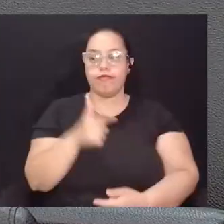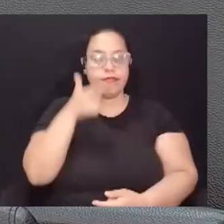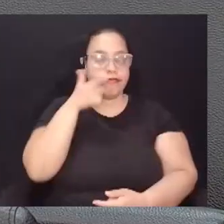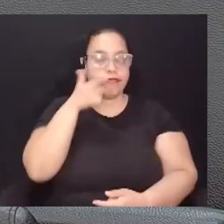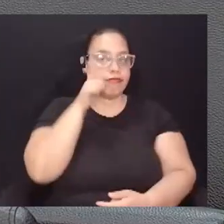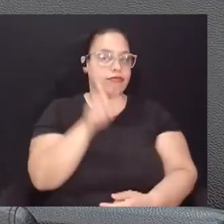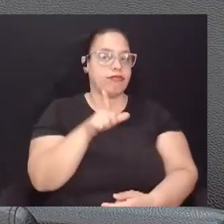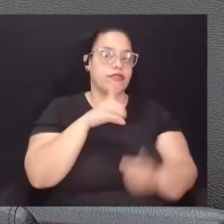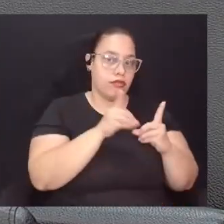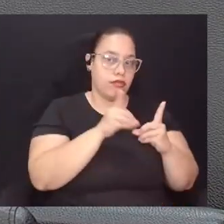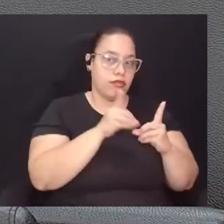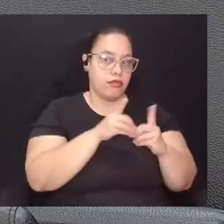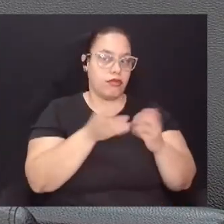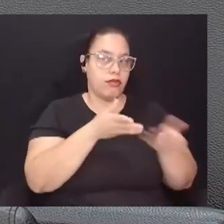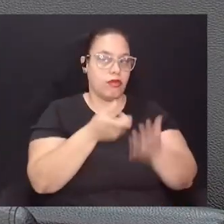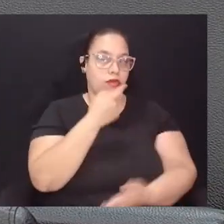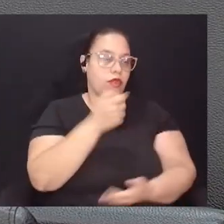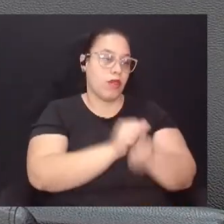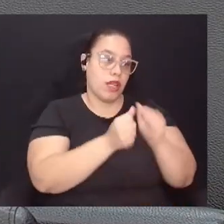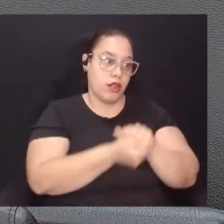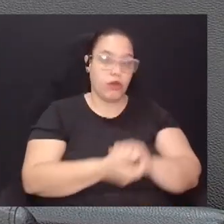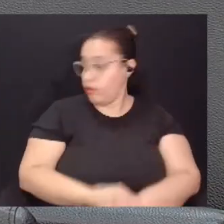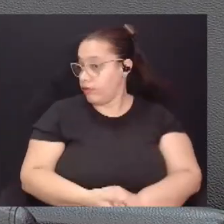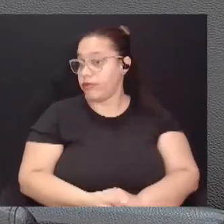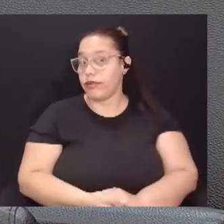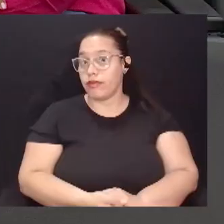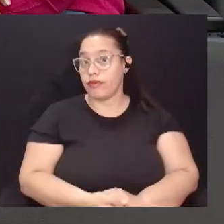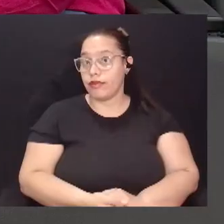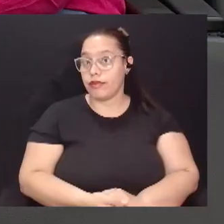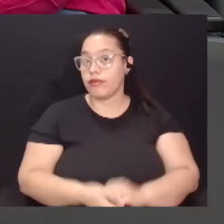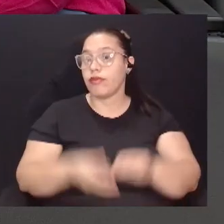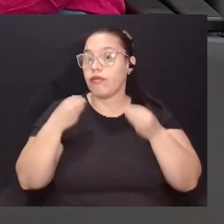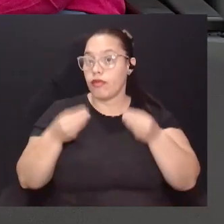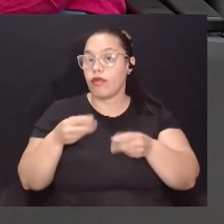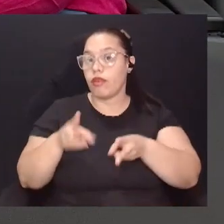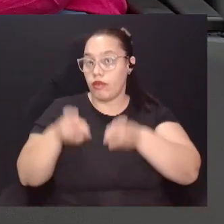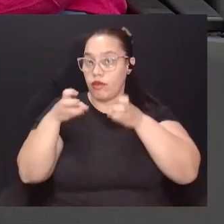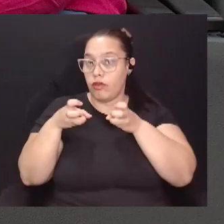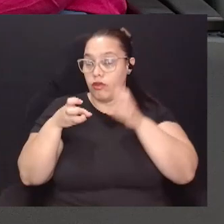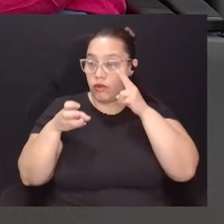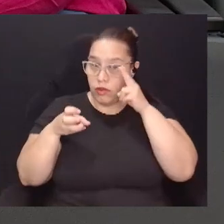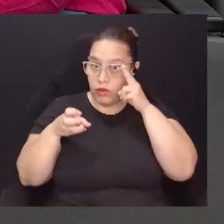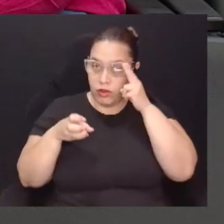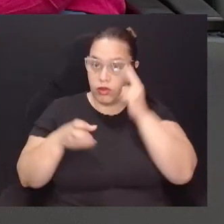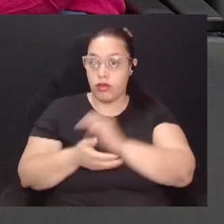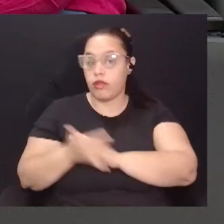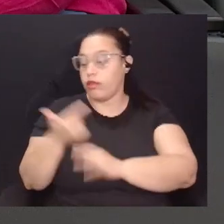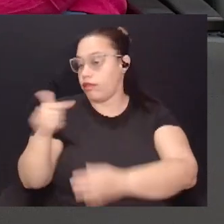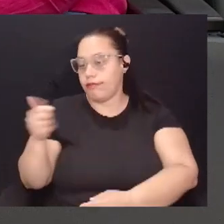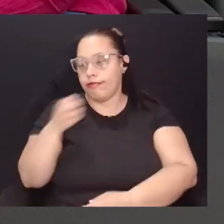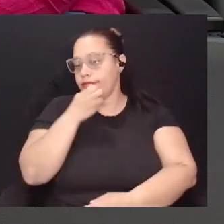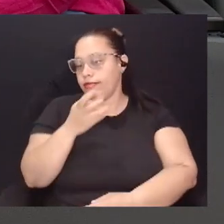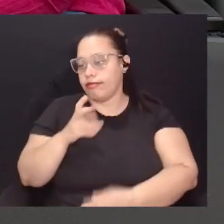mas não conseguiu ter atendimento nem acesso a medicamentos de forma mais adequada. Então, como a gente percebe como algo